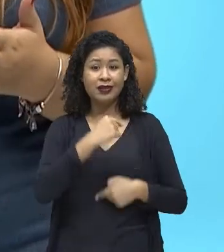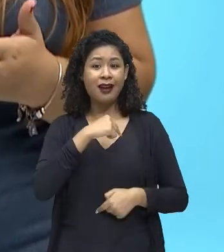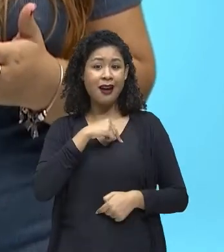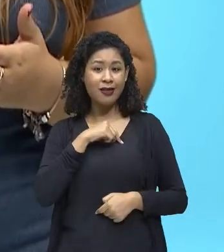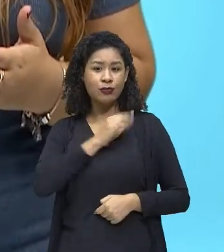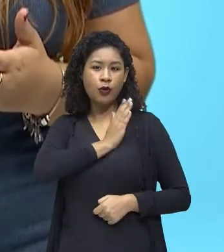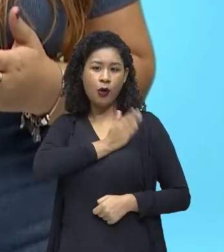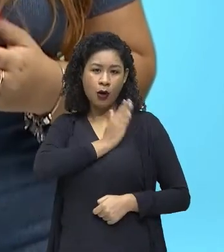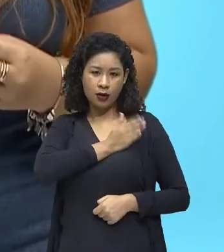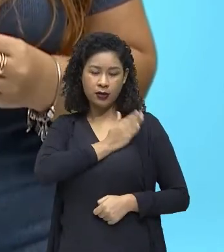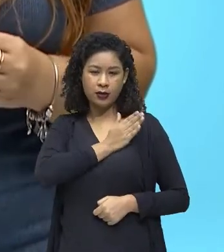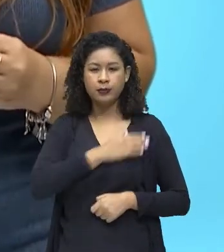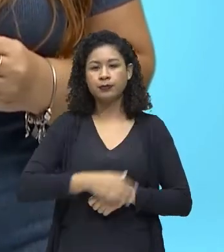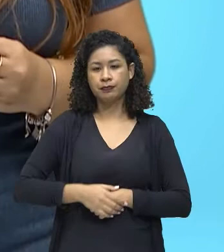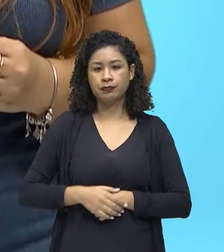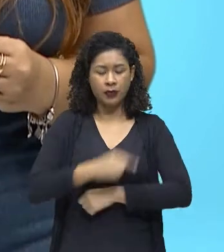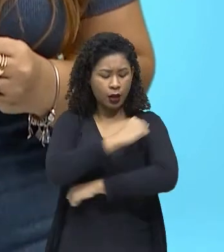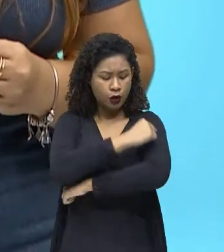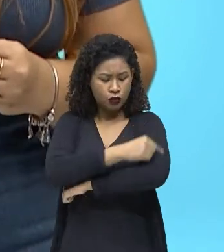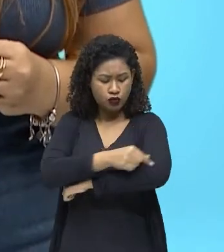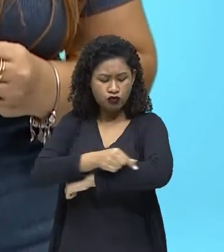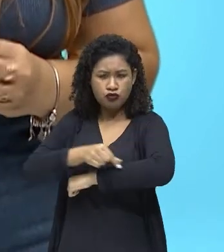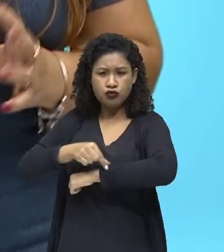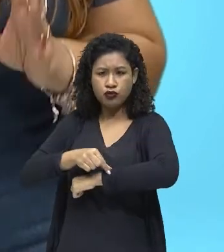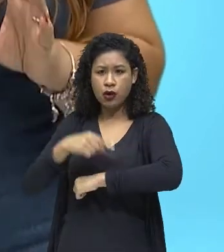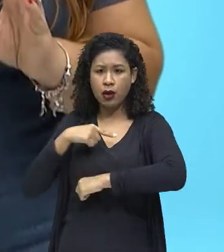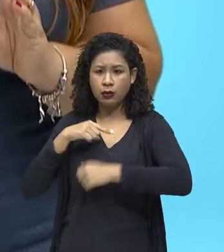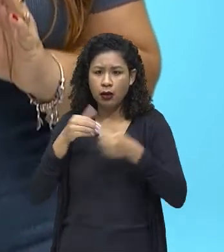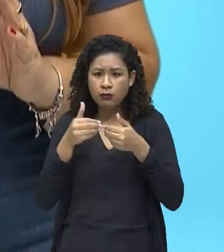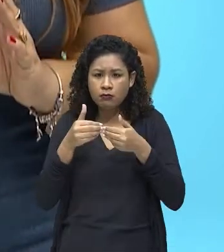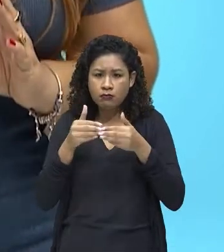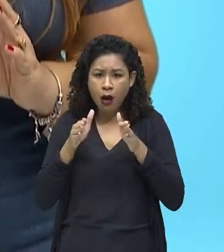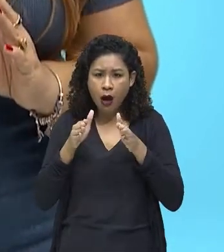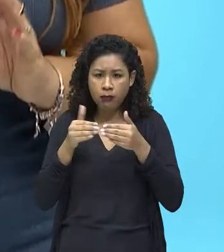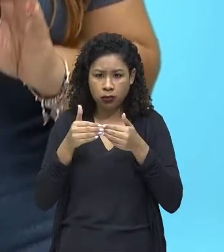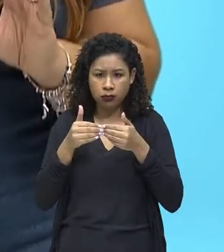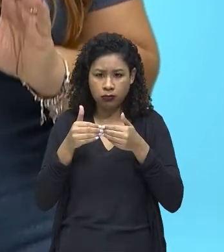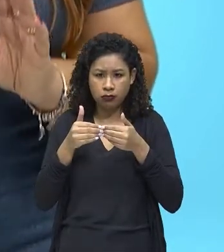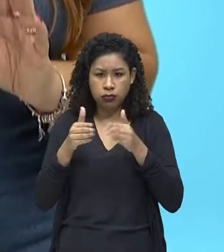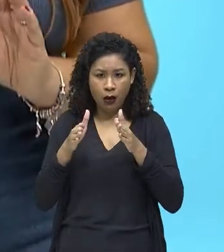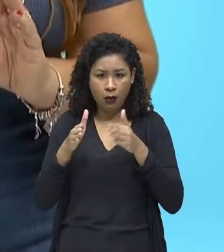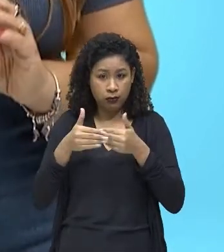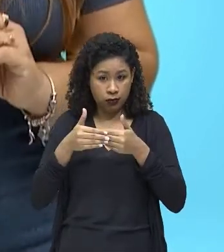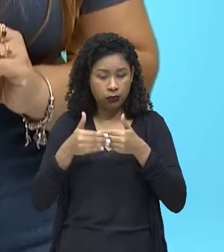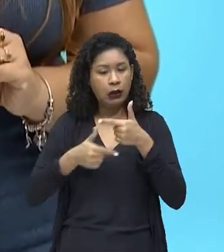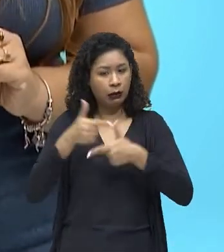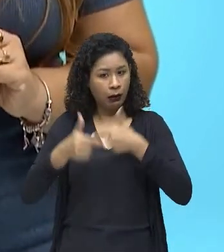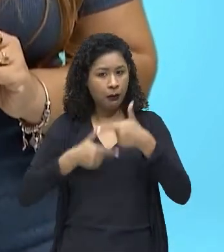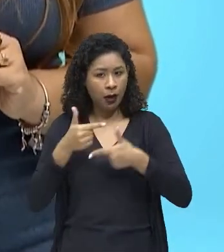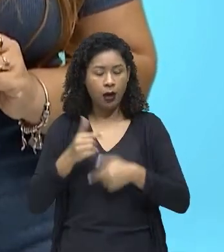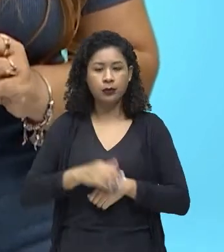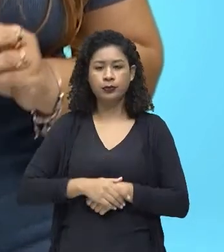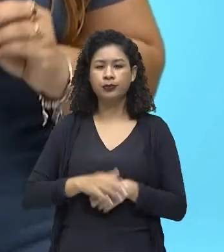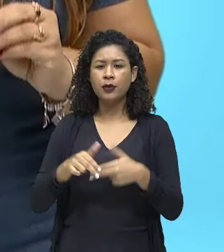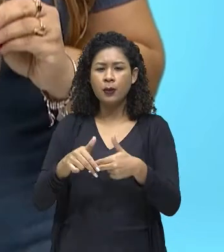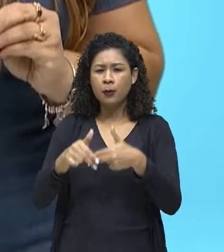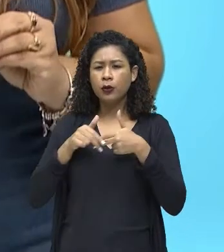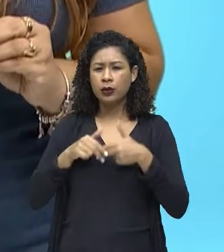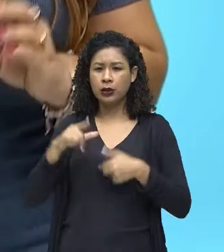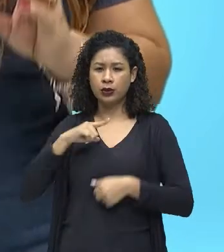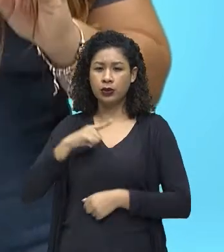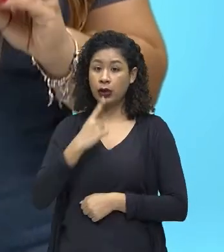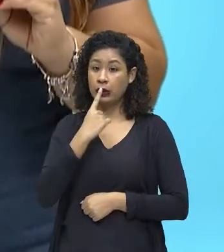de válvulas que funcionam como pequenos compartimentos. Como o sangue trafega em baixa pressão dentro das veias,